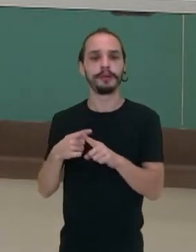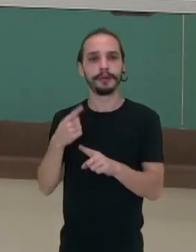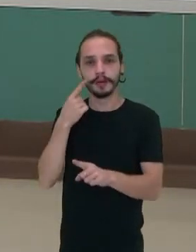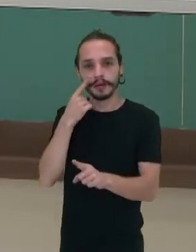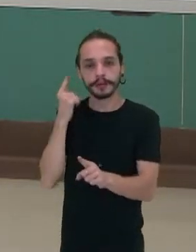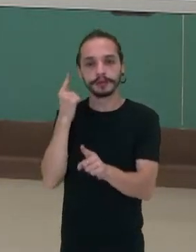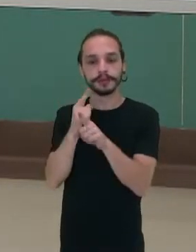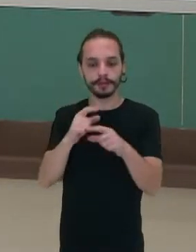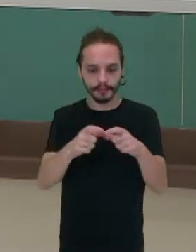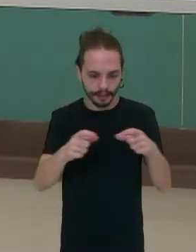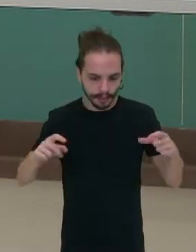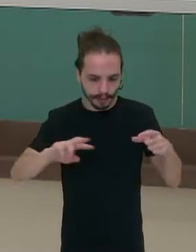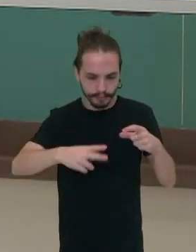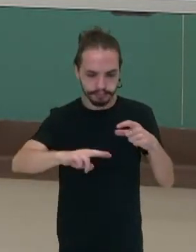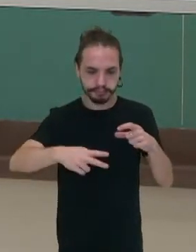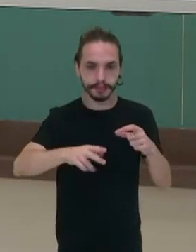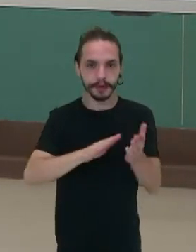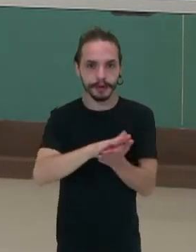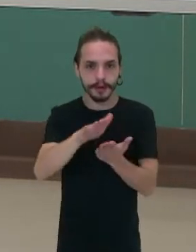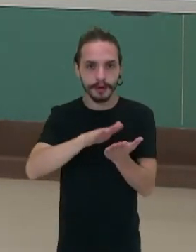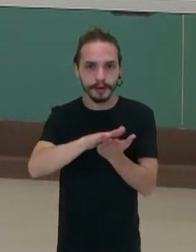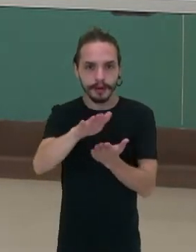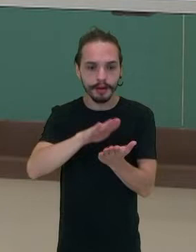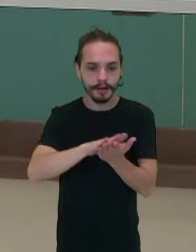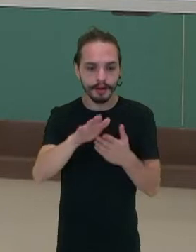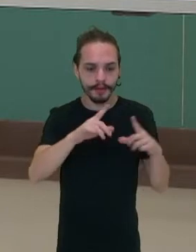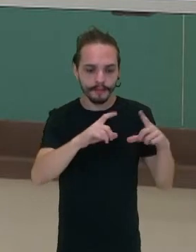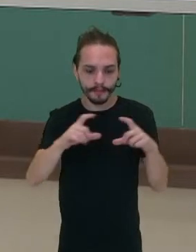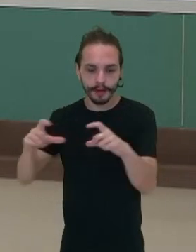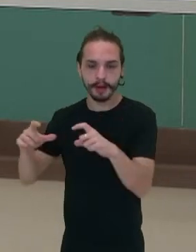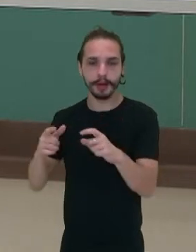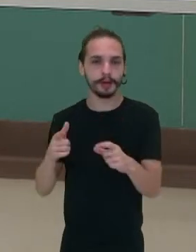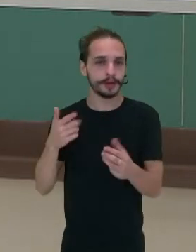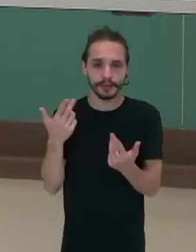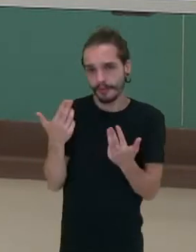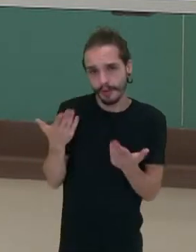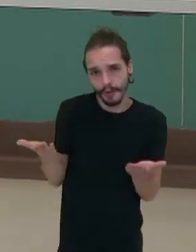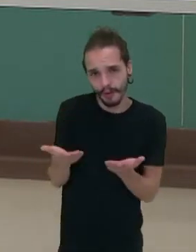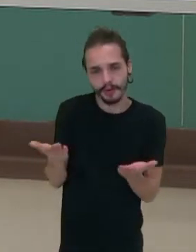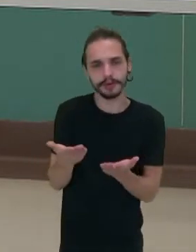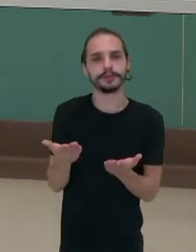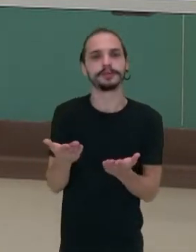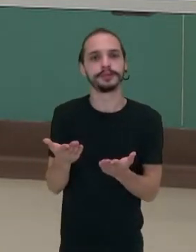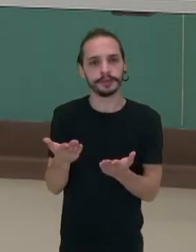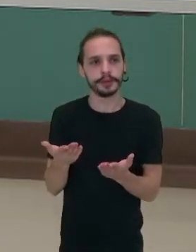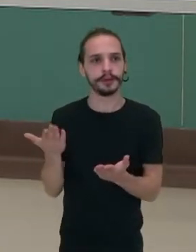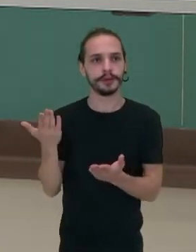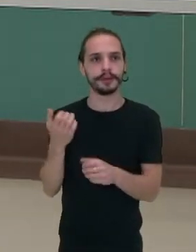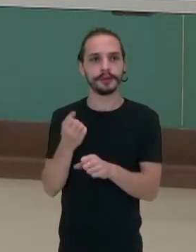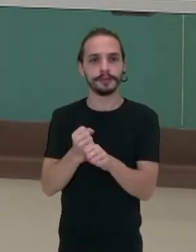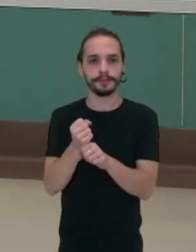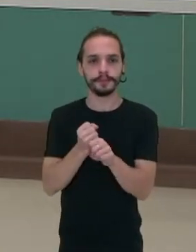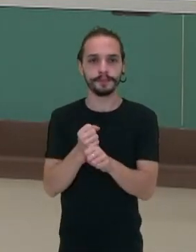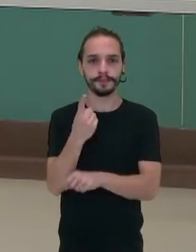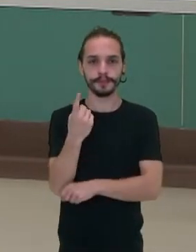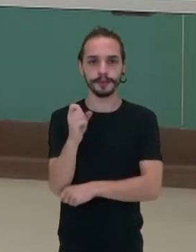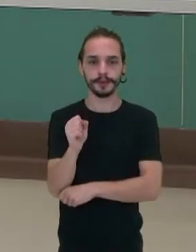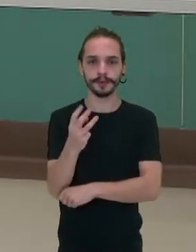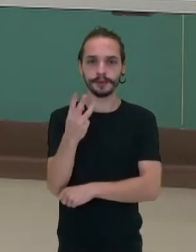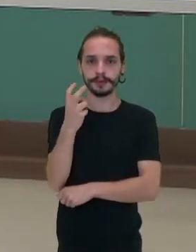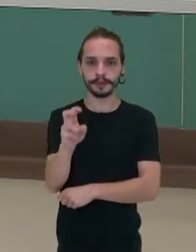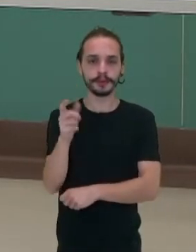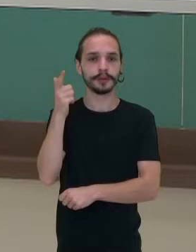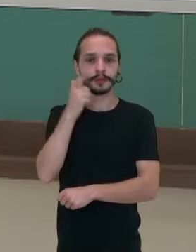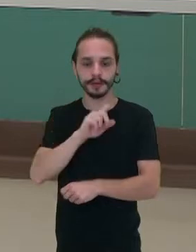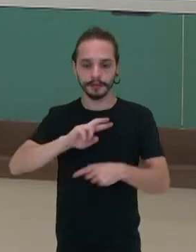de revelação fotográfica, e nós temos uma fotografia igual à atual, e, no caso, em 35, nós temos o negativo, que agora pode reproduzir